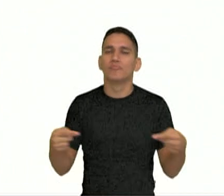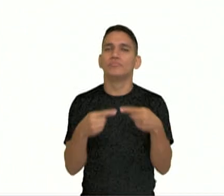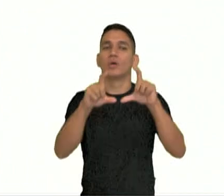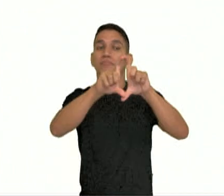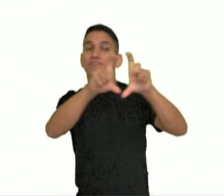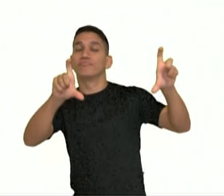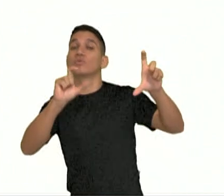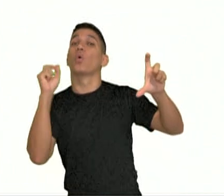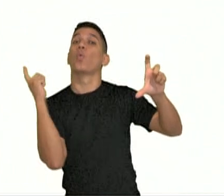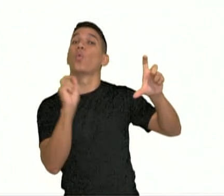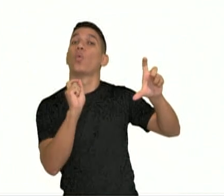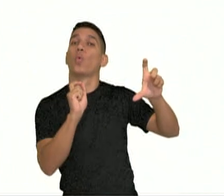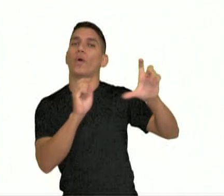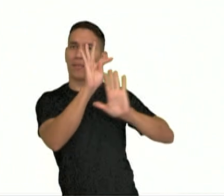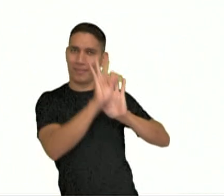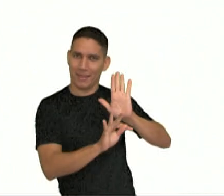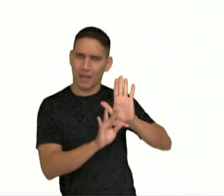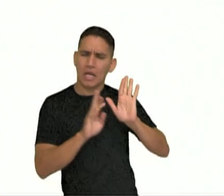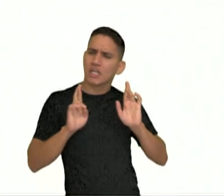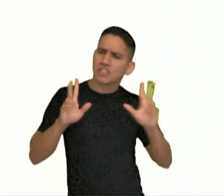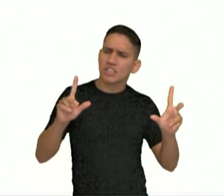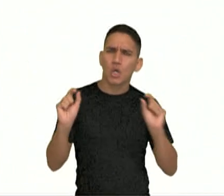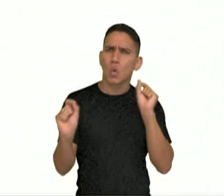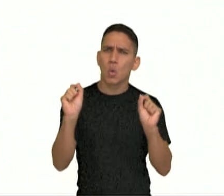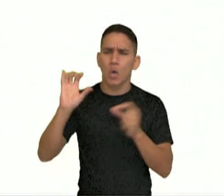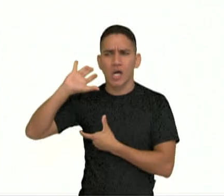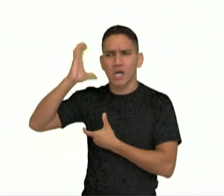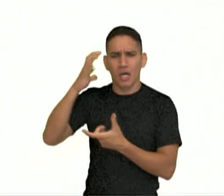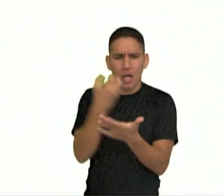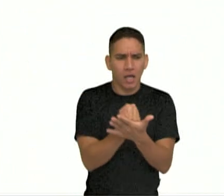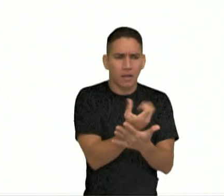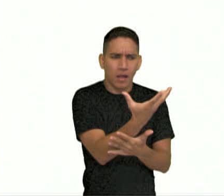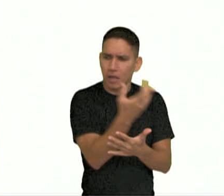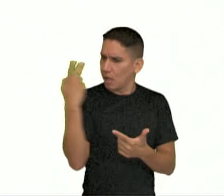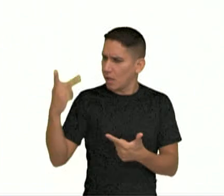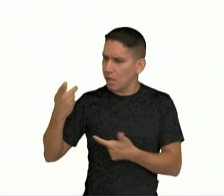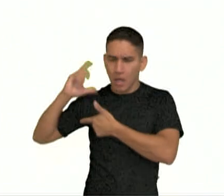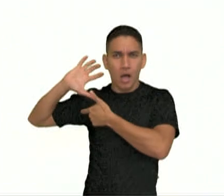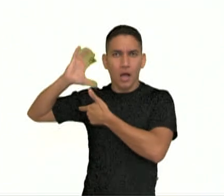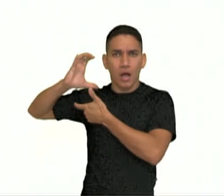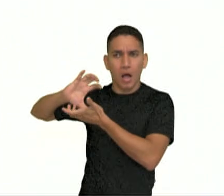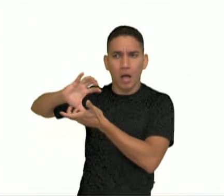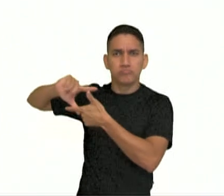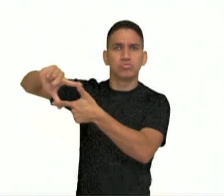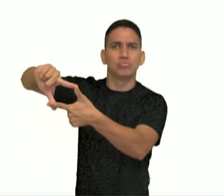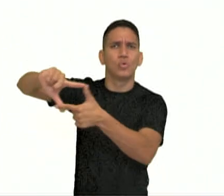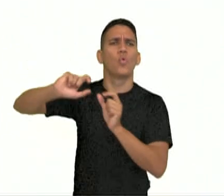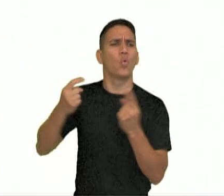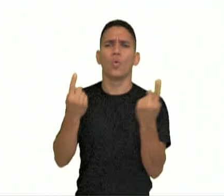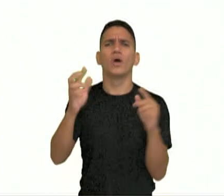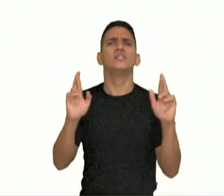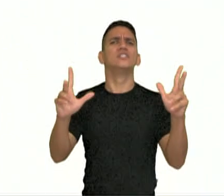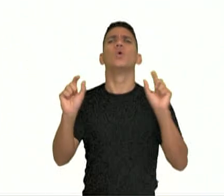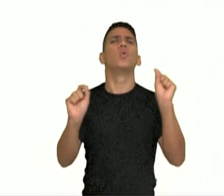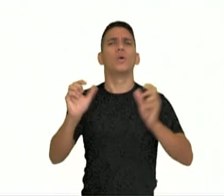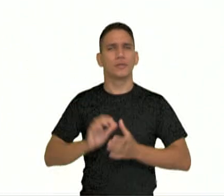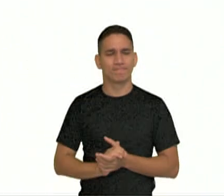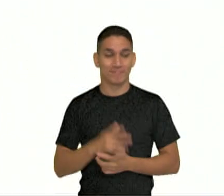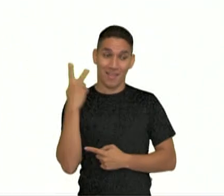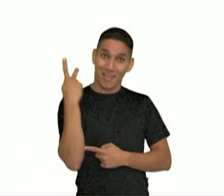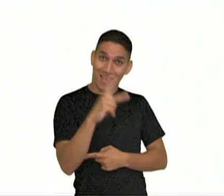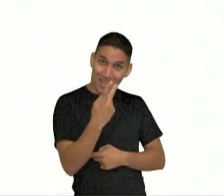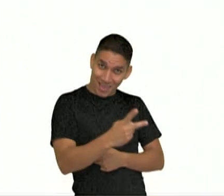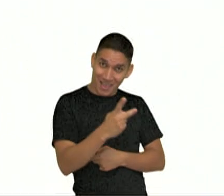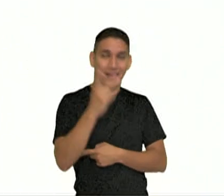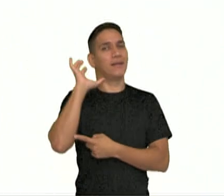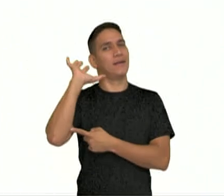parágrafo do texto, o que diferencia o podcast de um programa de rádio tradicional? Os podcasts